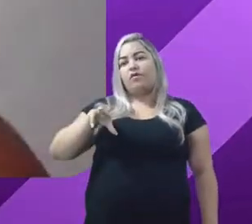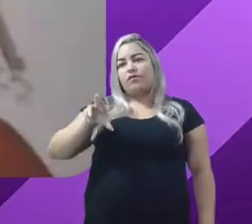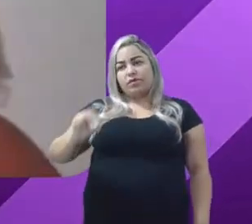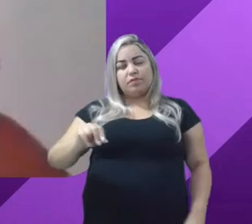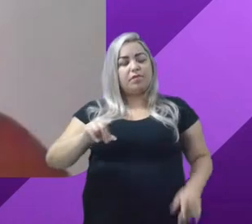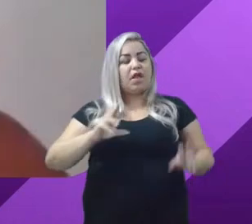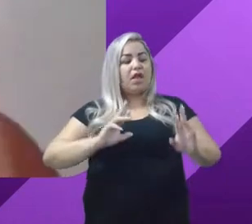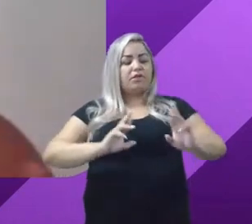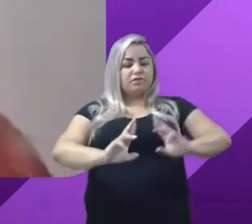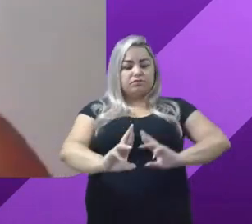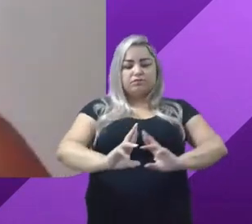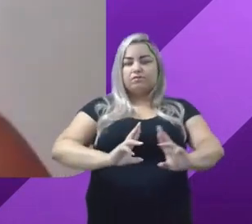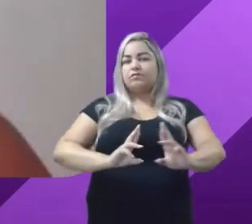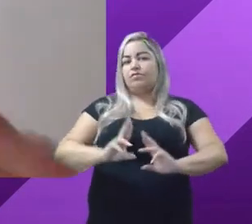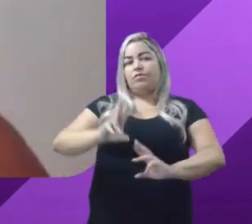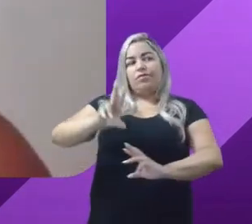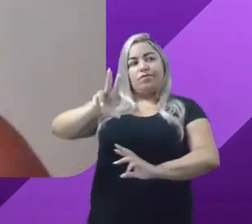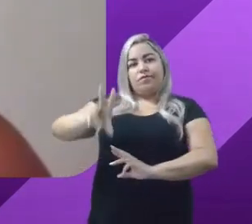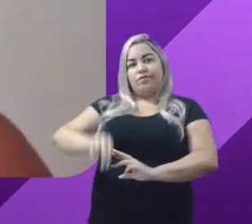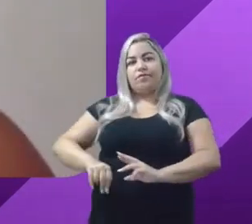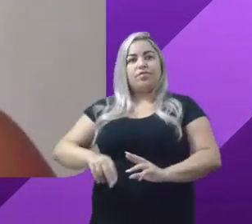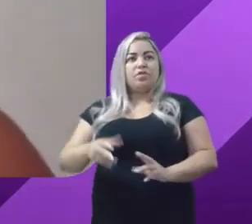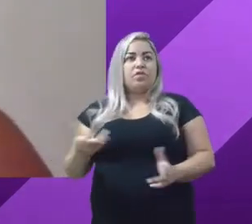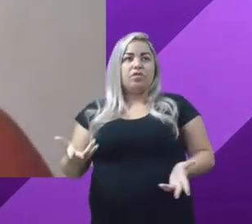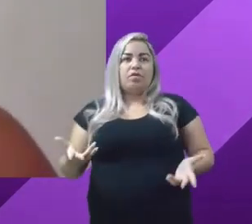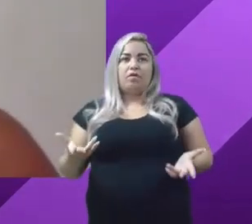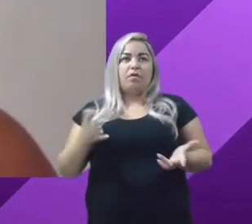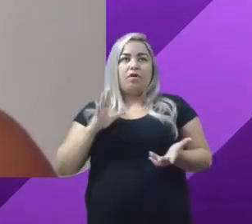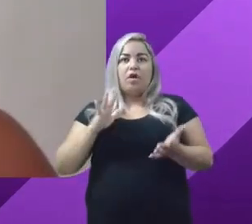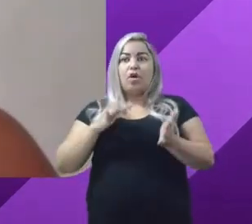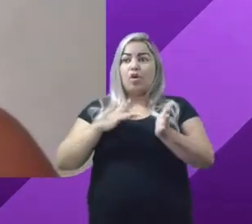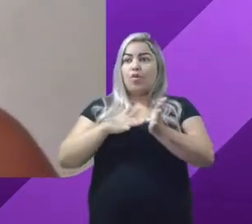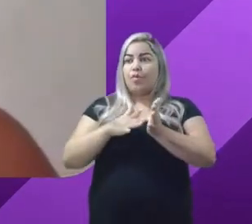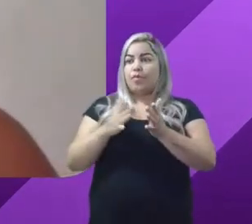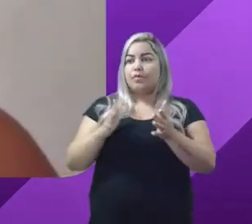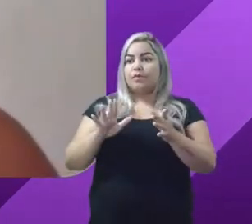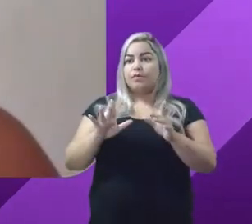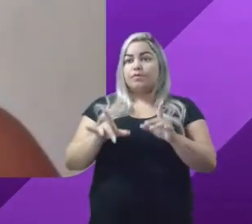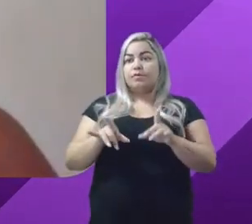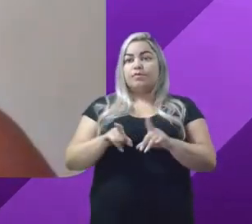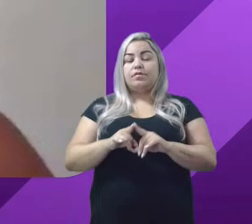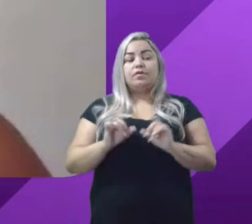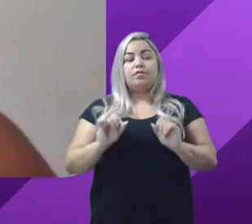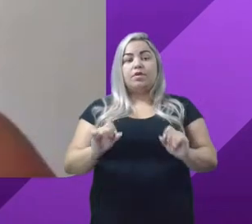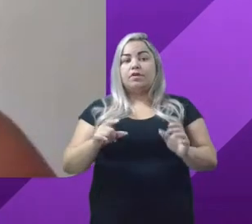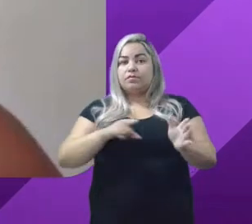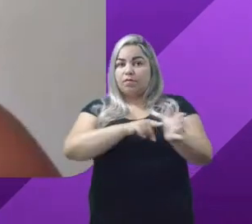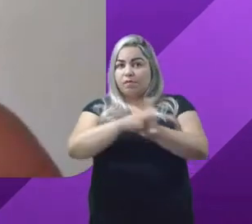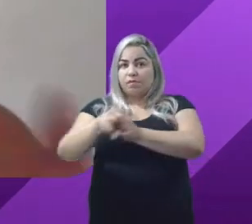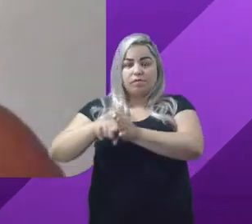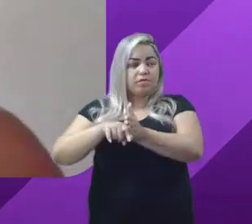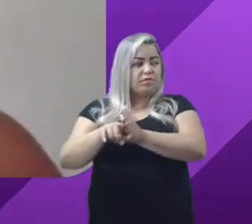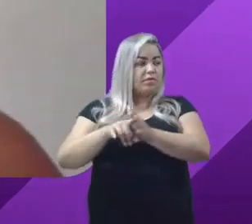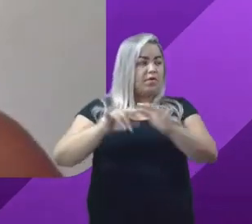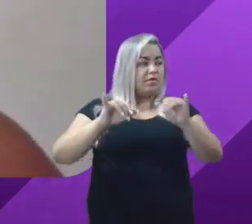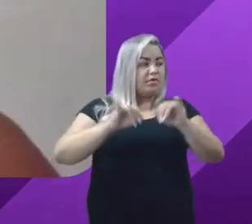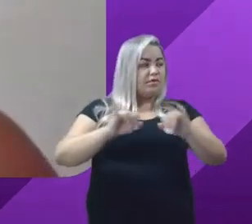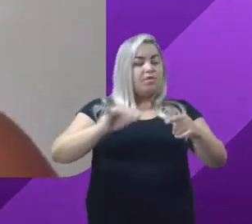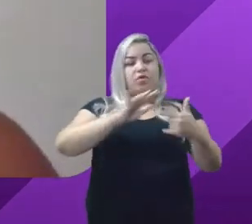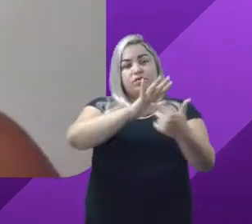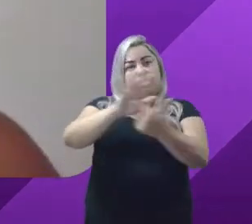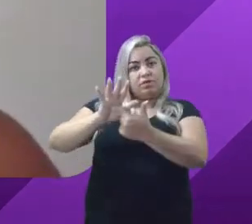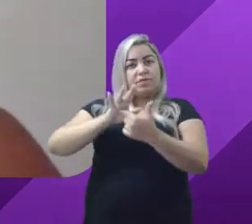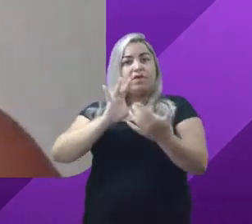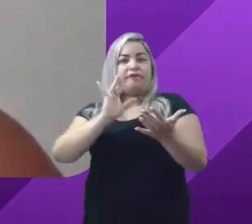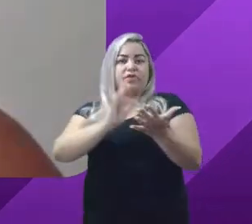essa relação não é superficial, né? Eles começam a levantar dados que demonstram que,